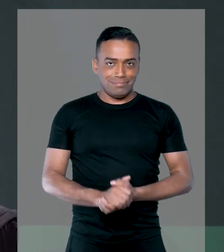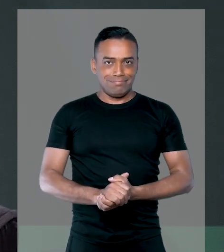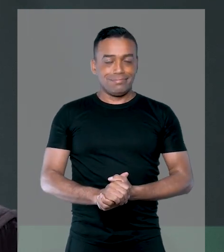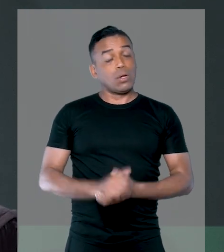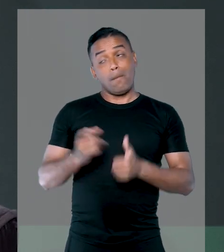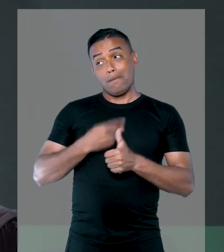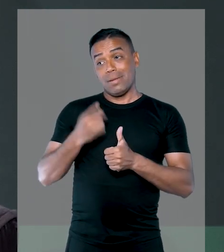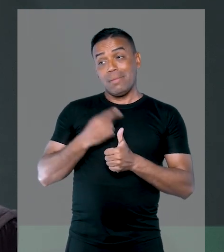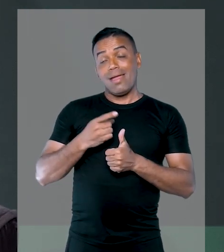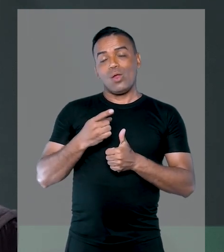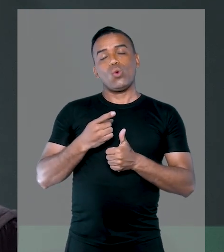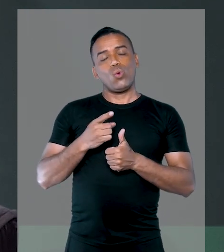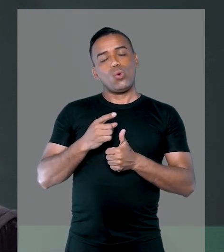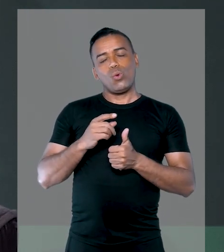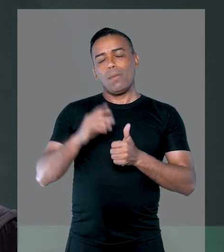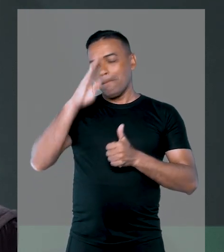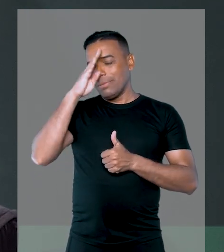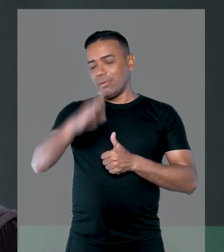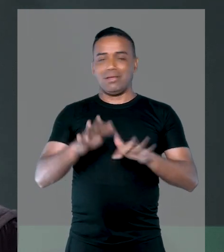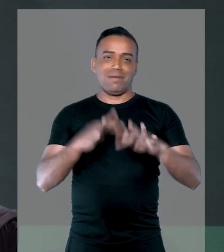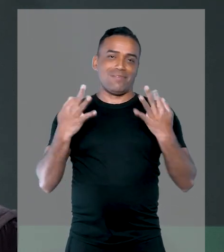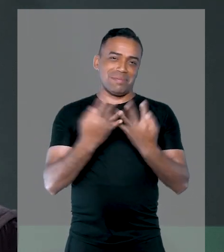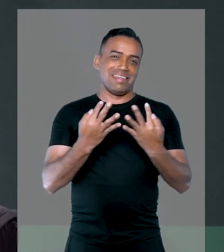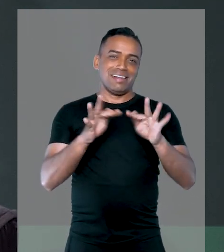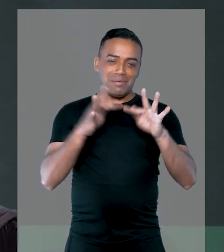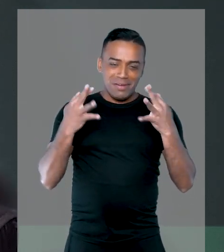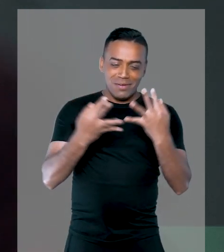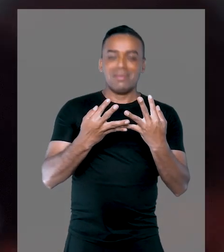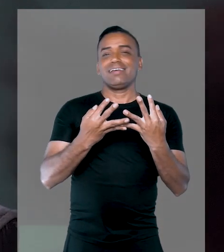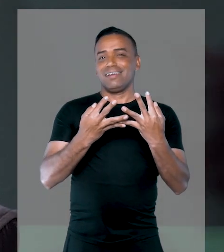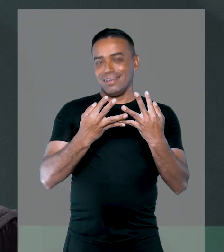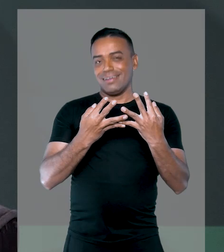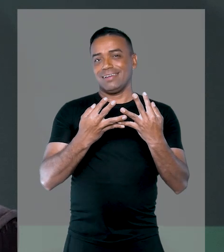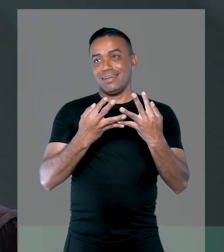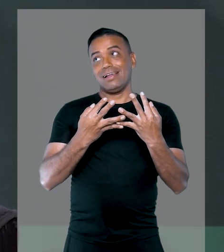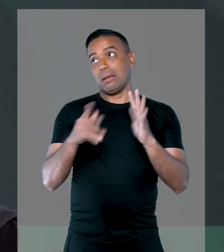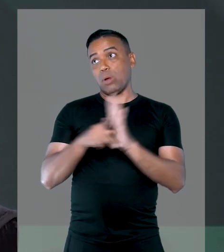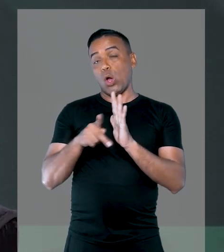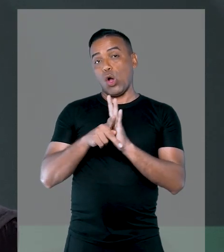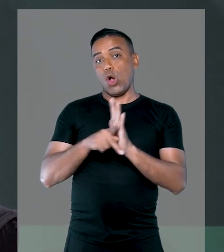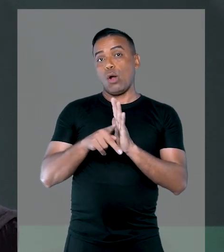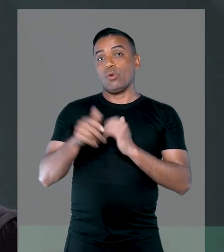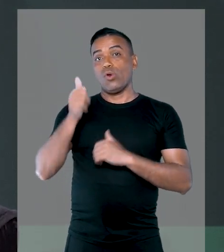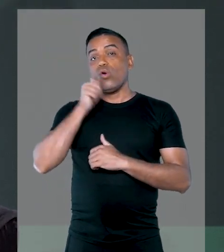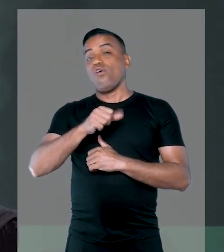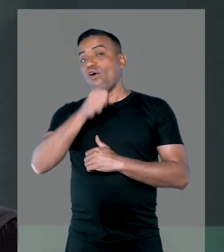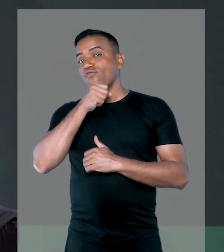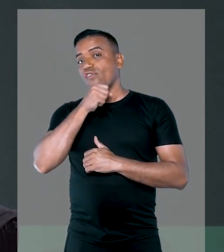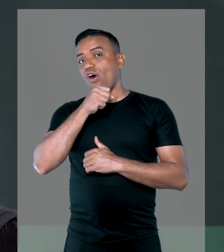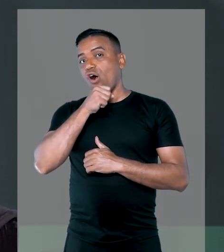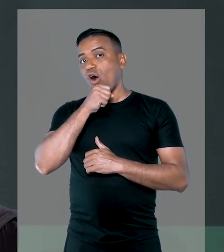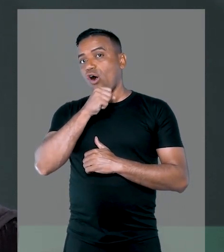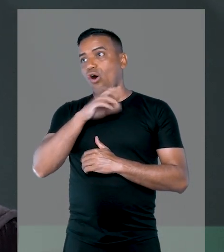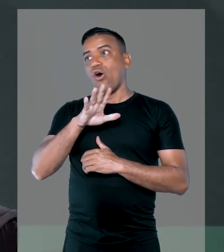Em primeiro lugar, a minha família, principalmente a minha família do lado da minha avó, né?